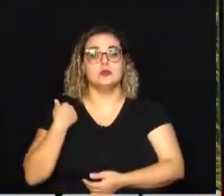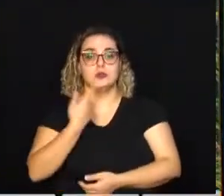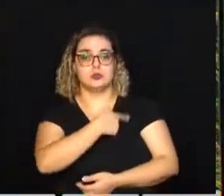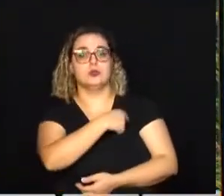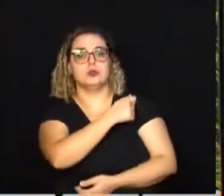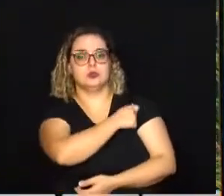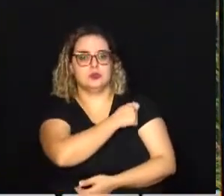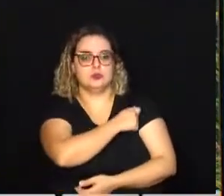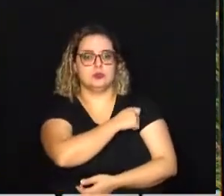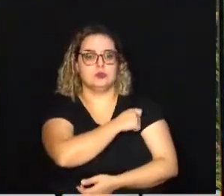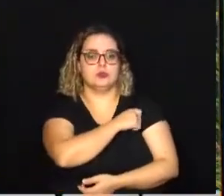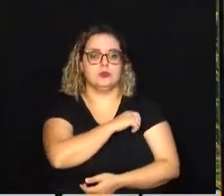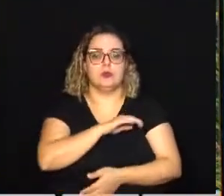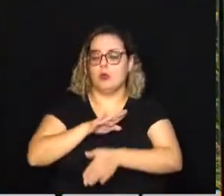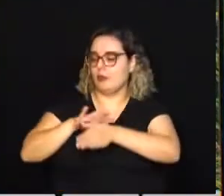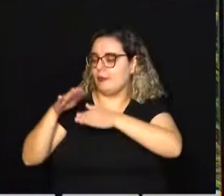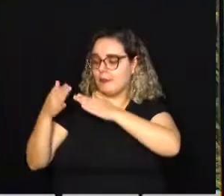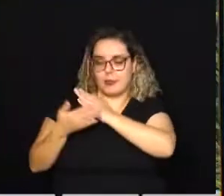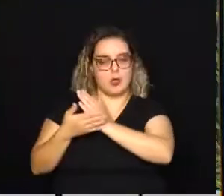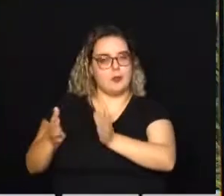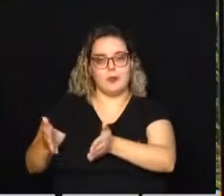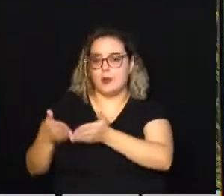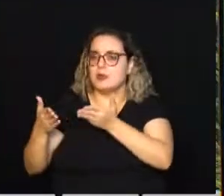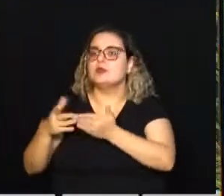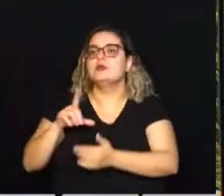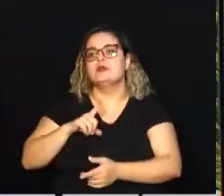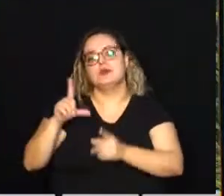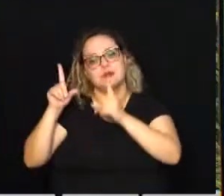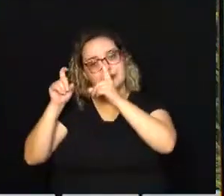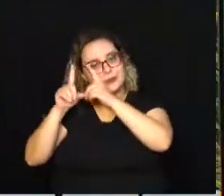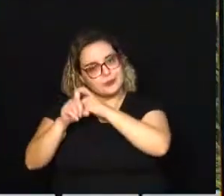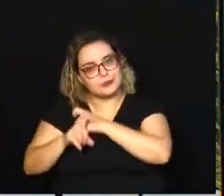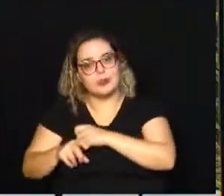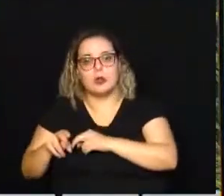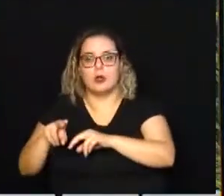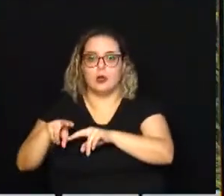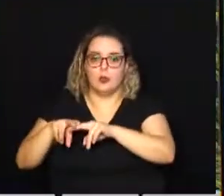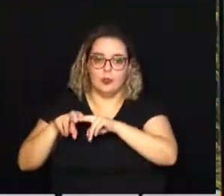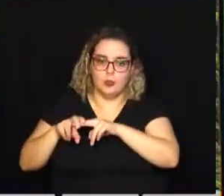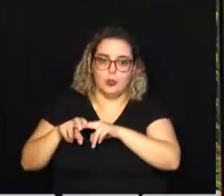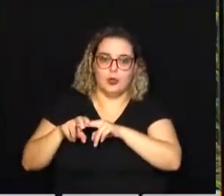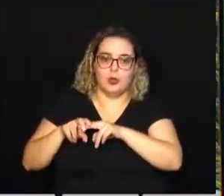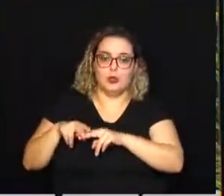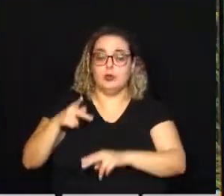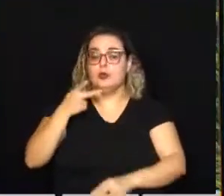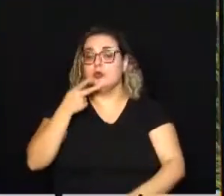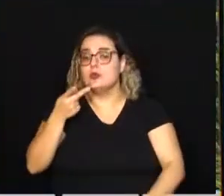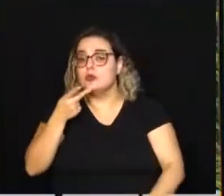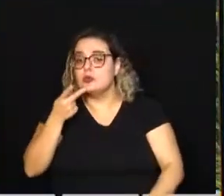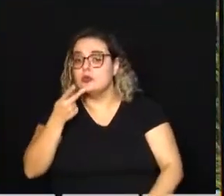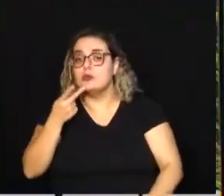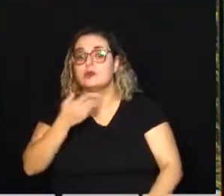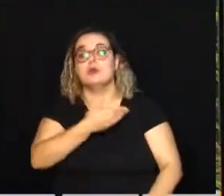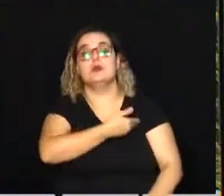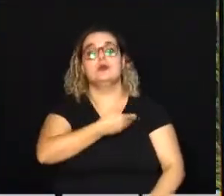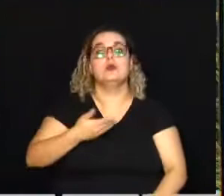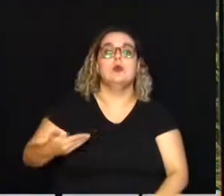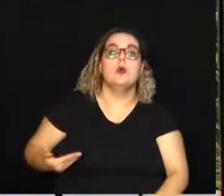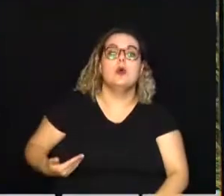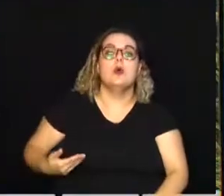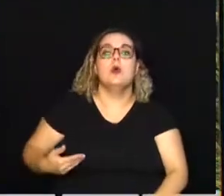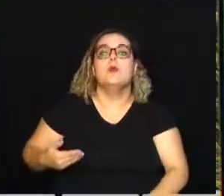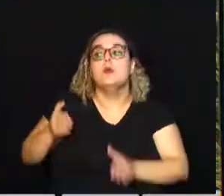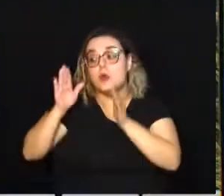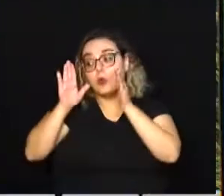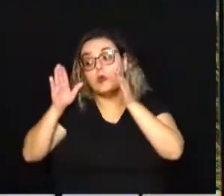moram nas periferias tiveram muita dificuldade, né? E por isso que a gente tem falado, os governos poderiam ter